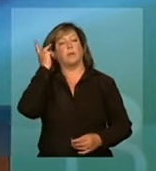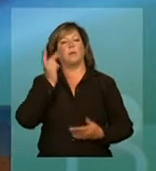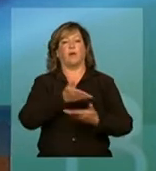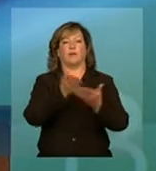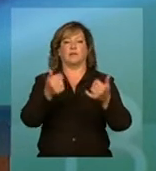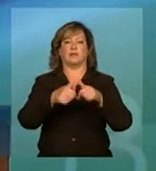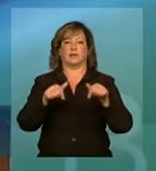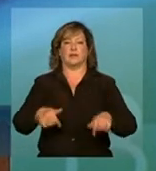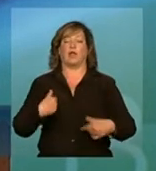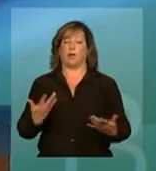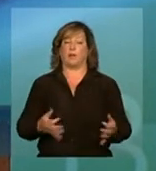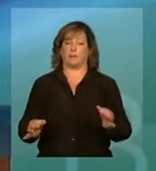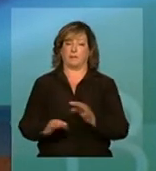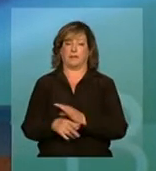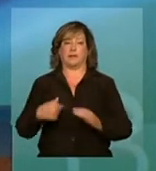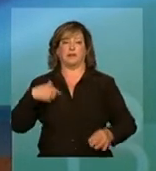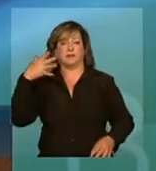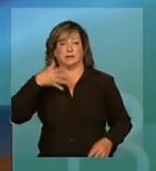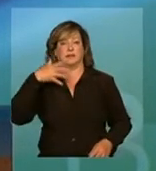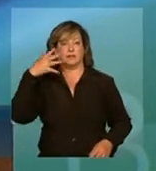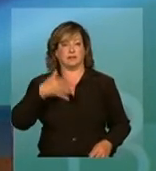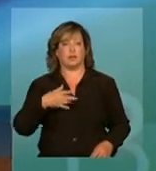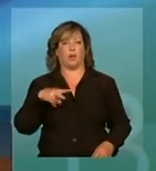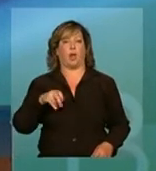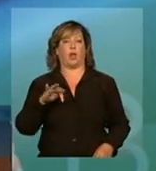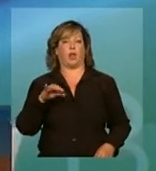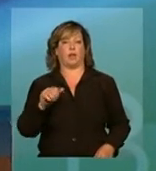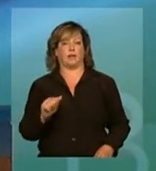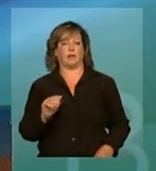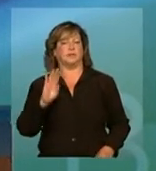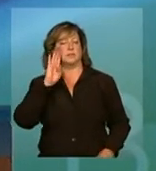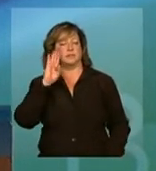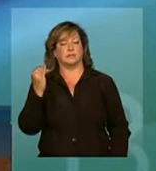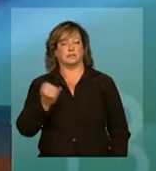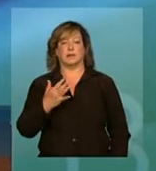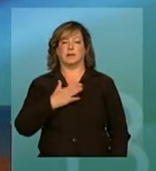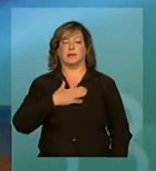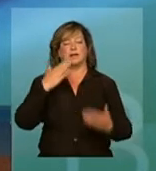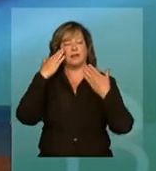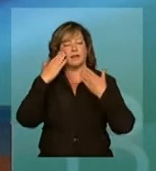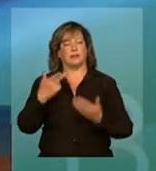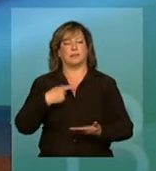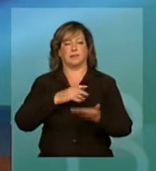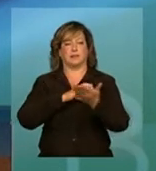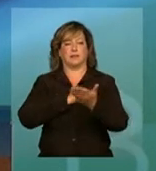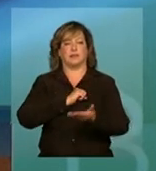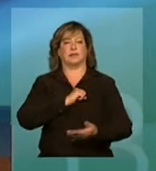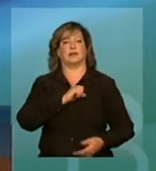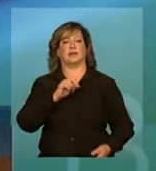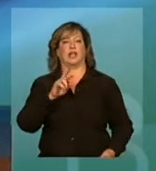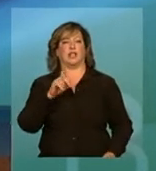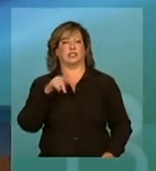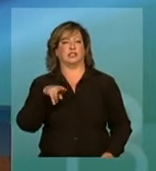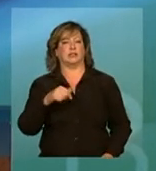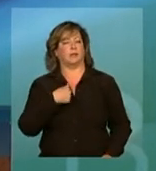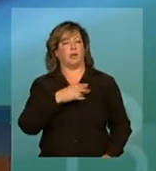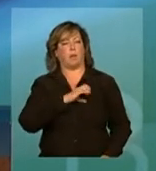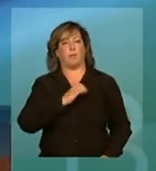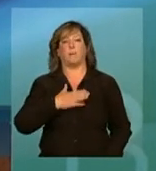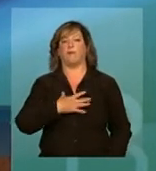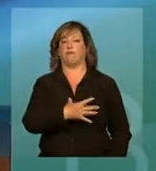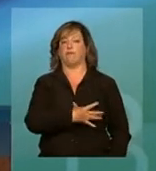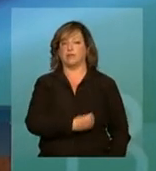quero concluir meu pronunciamento com uma nota pessoal. Primeiro, agradecer a minha querida companheira, meu amor, Regina, meus